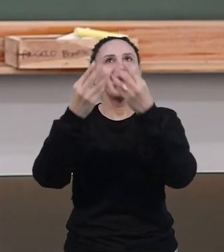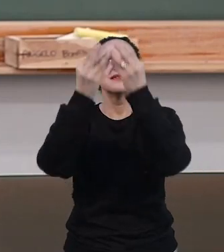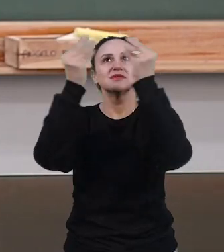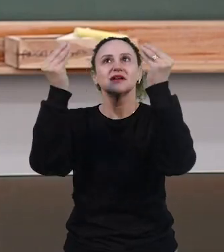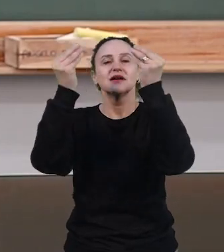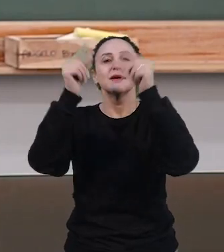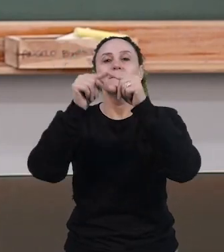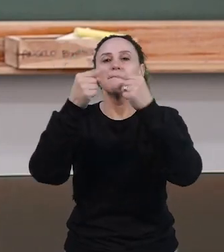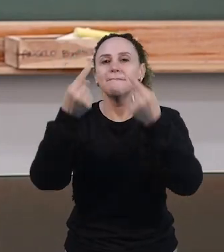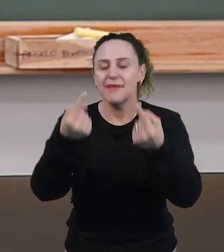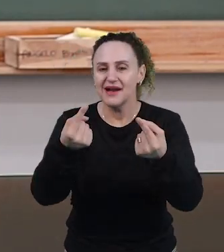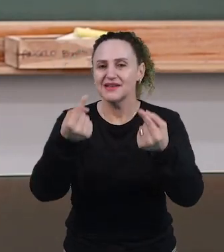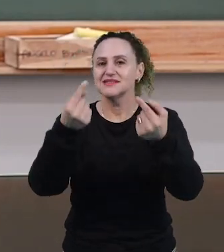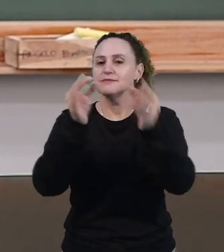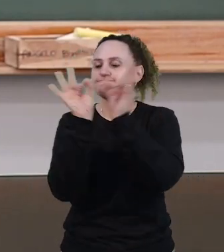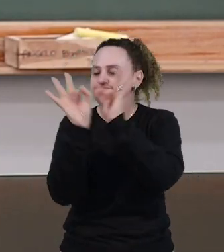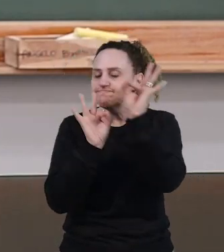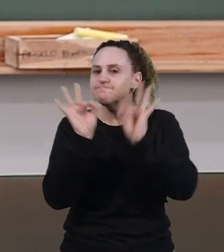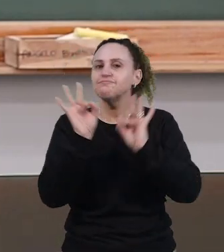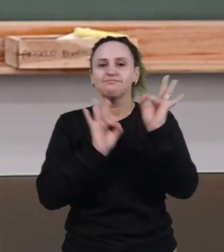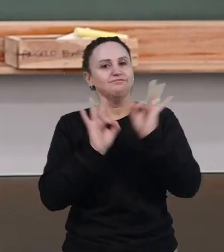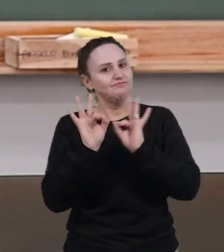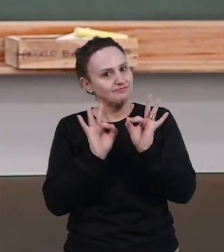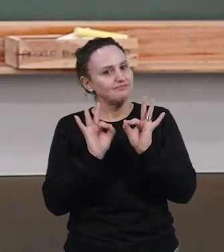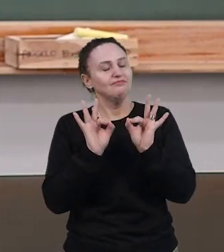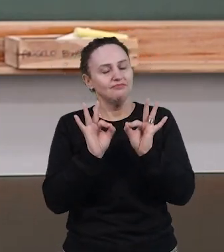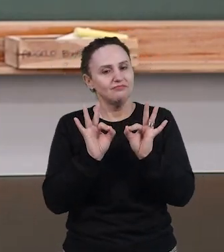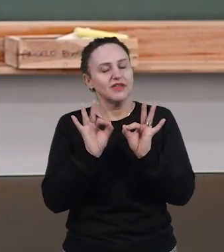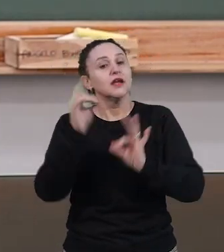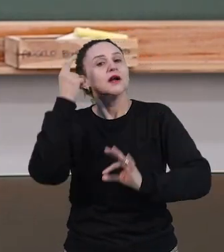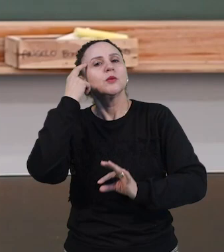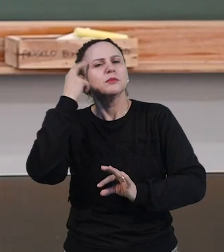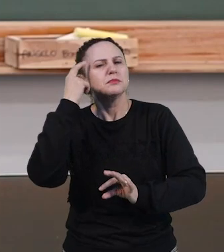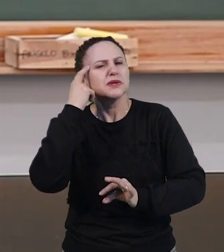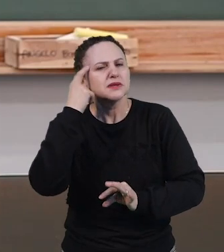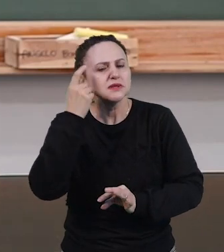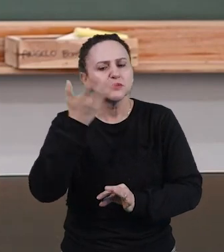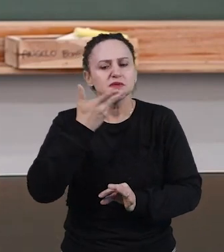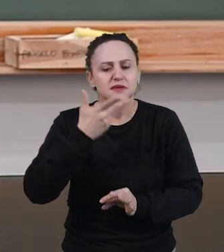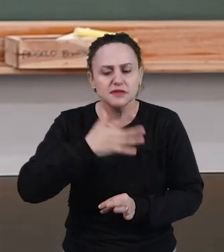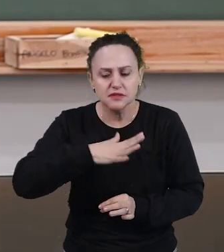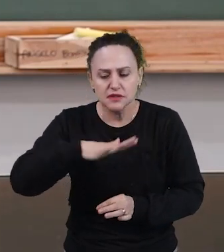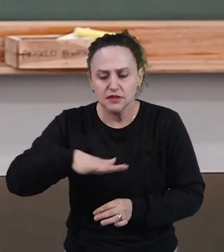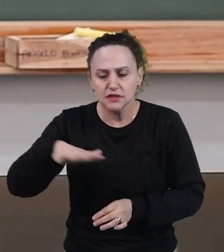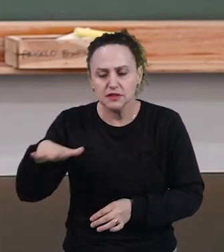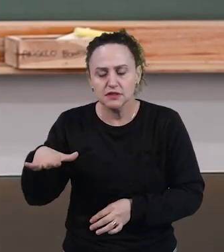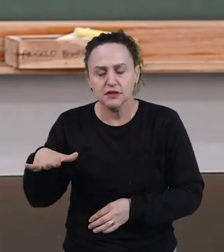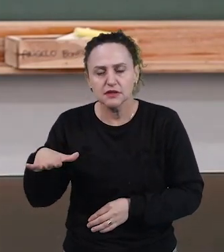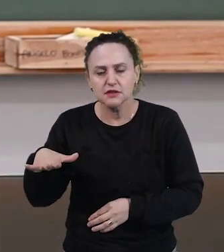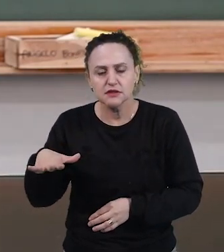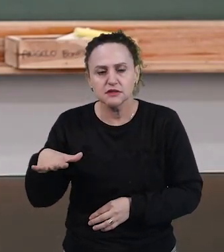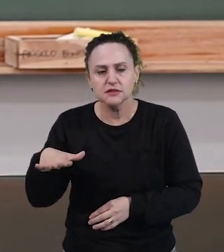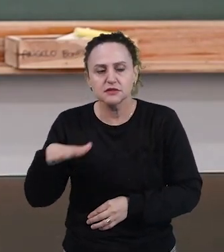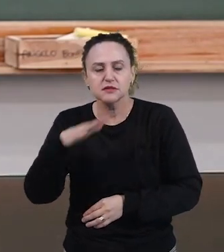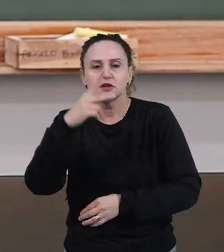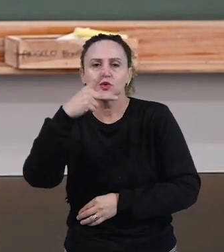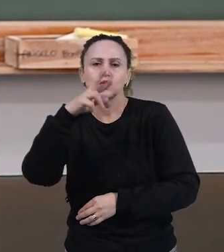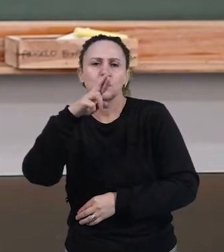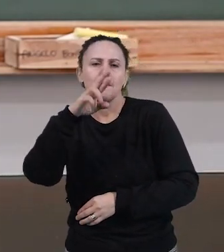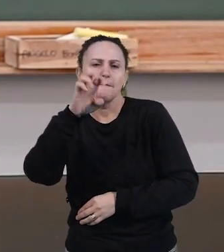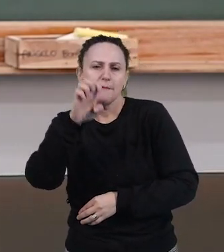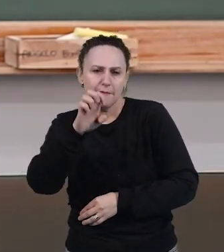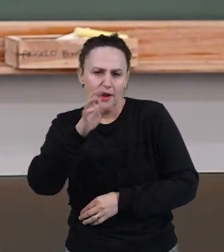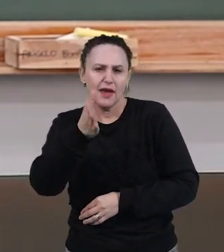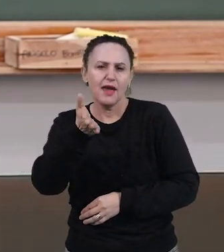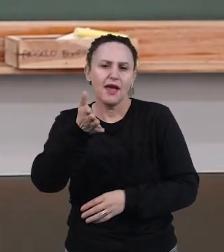pensamento muito mais estruturado. Quando a gente pensa lá nas crianças do pré-operatório,